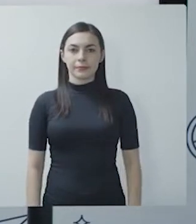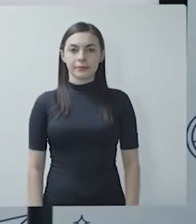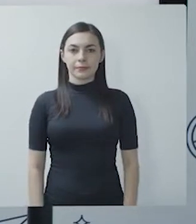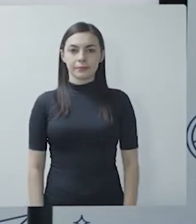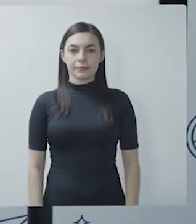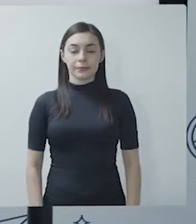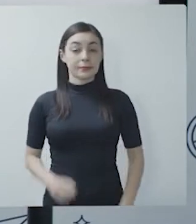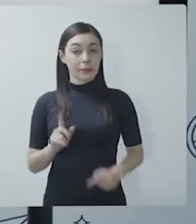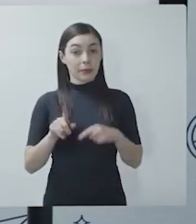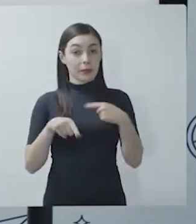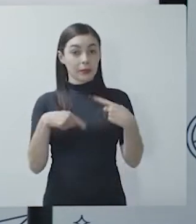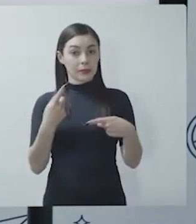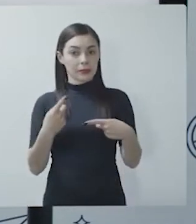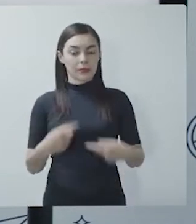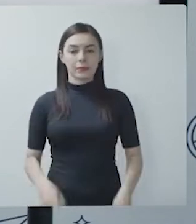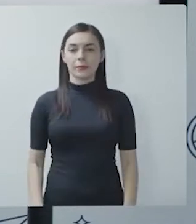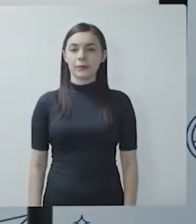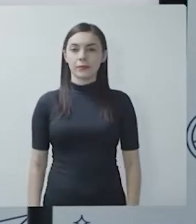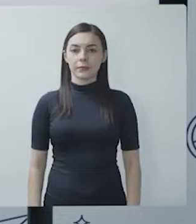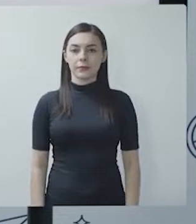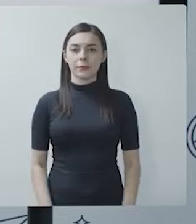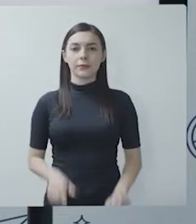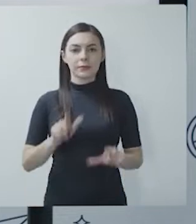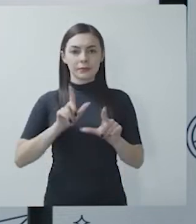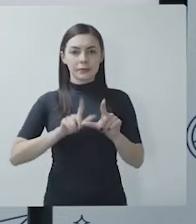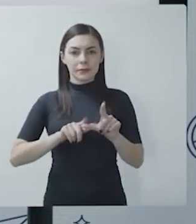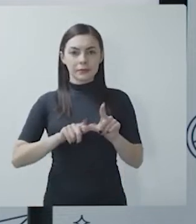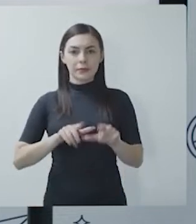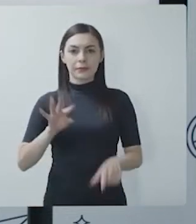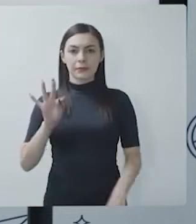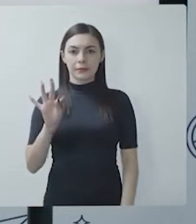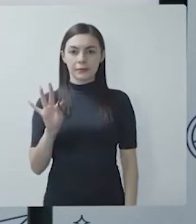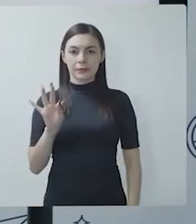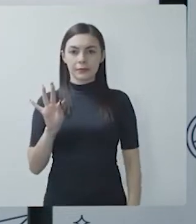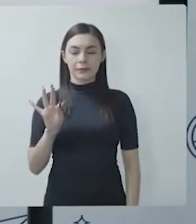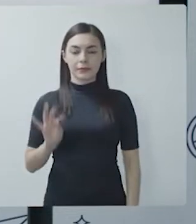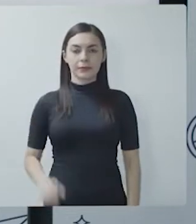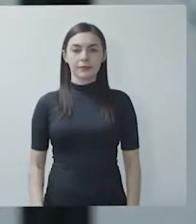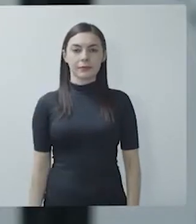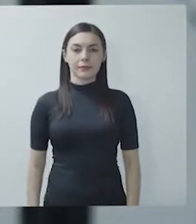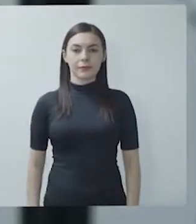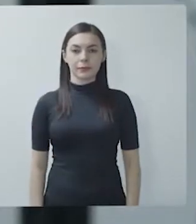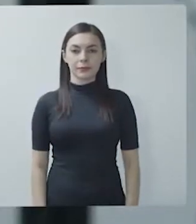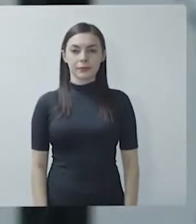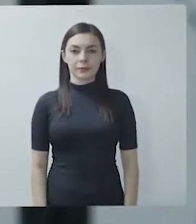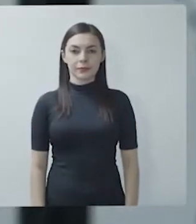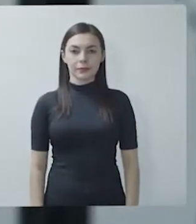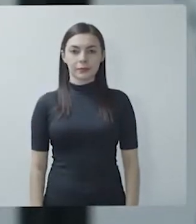Em seguida, a letra T.